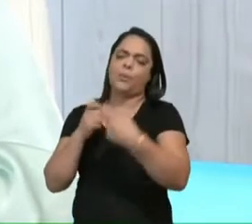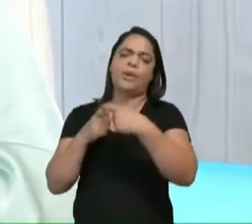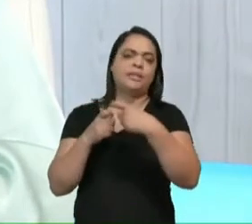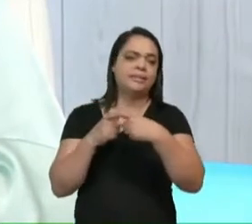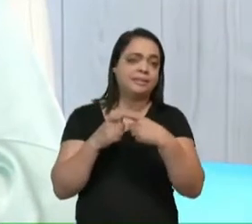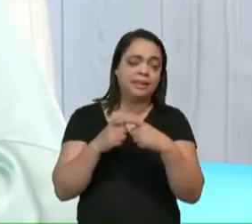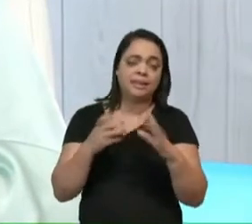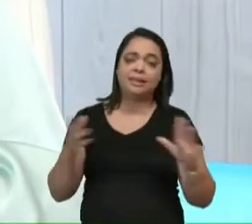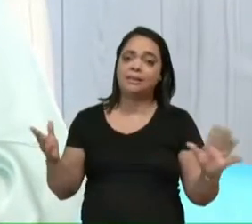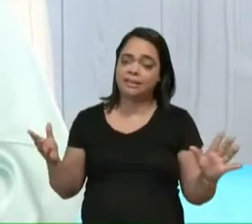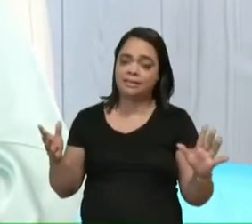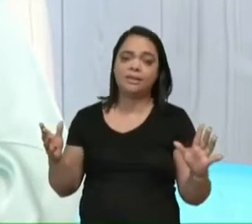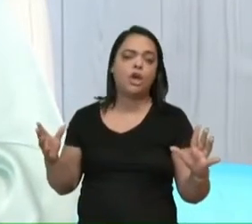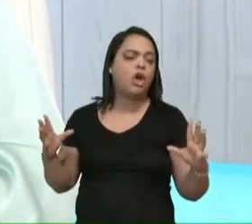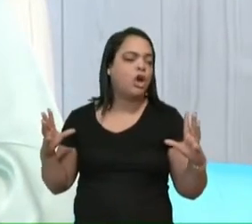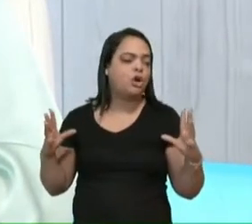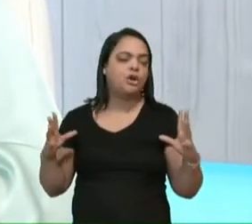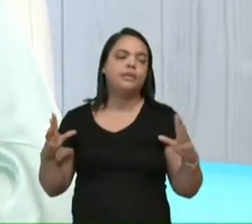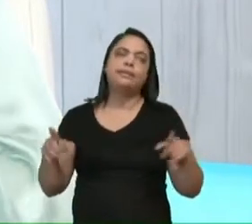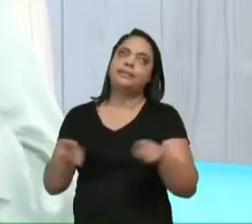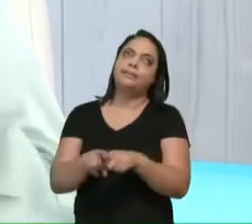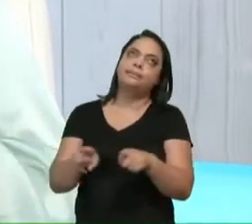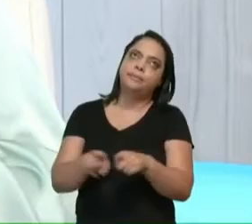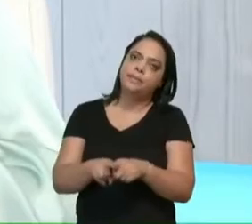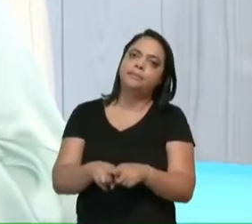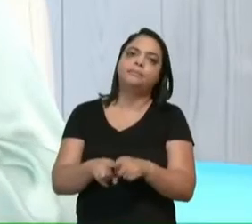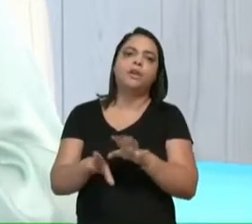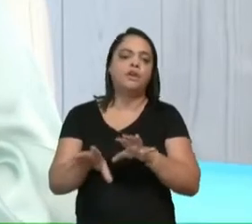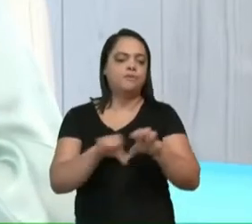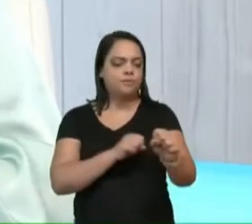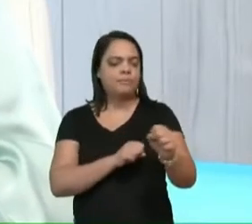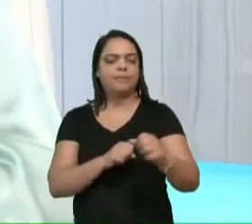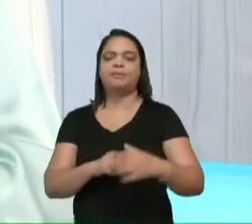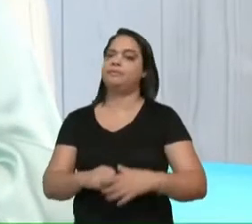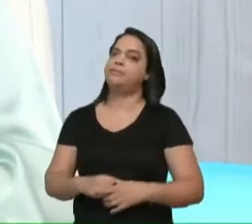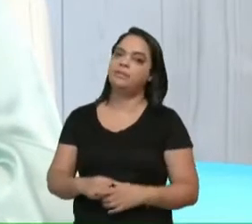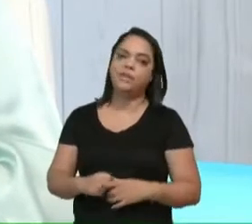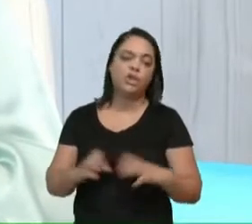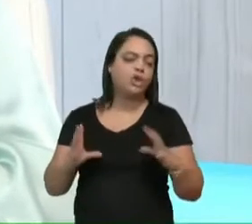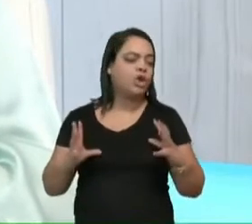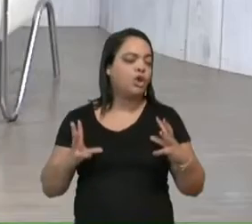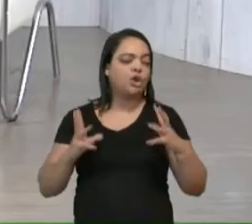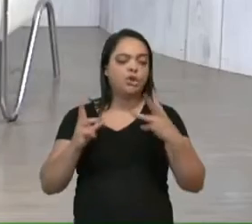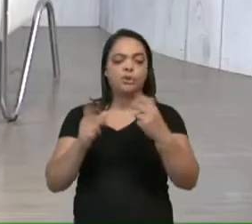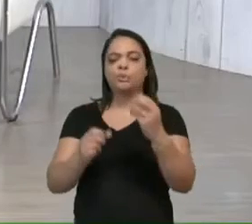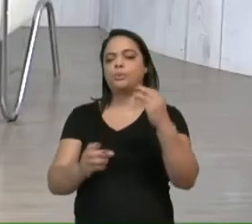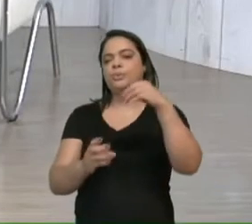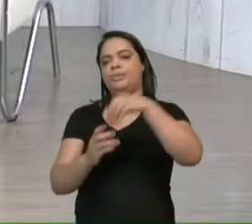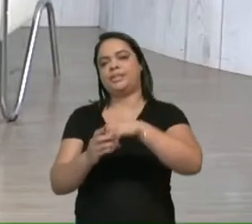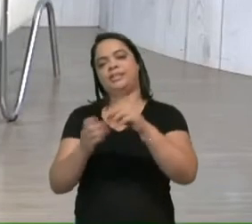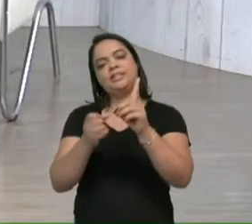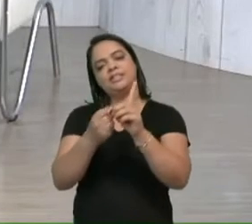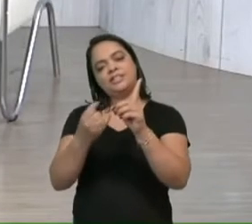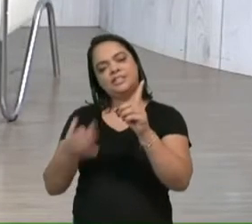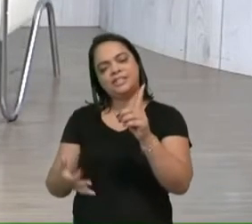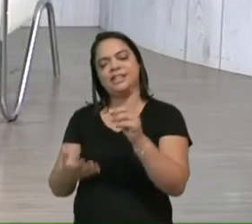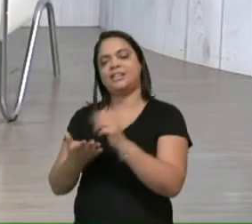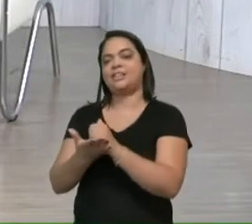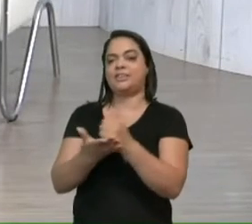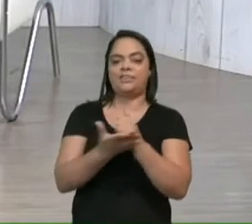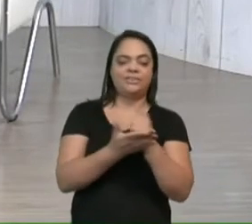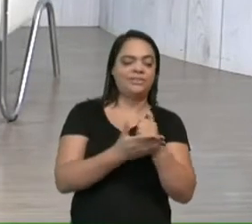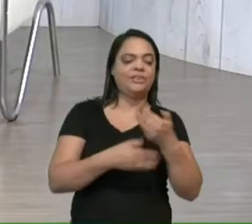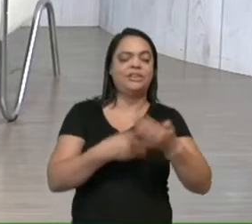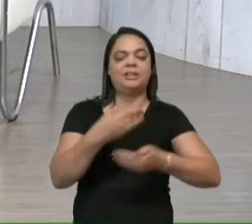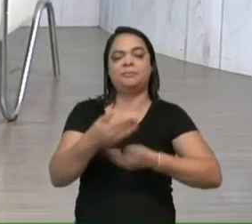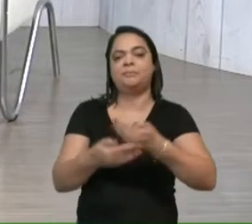né Nós processamos também eh as formaturas tudo dentro da Diretoria de controle e